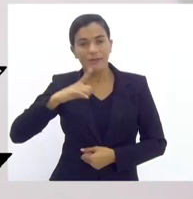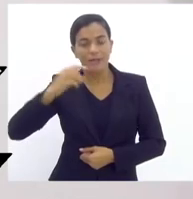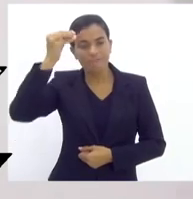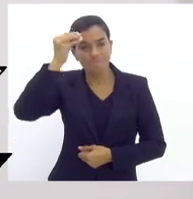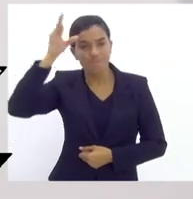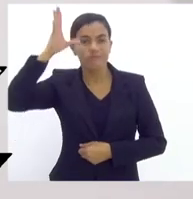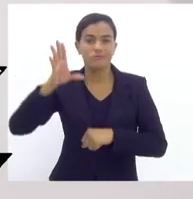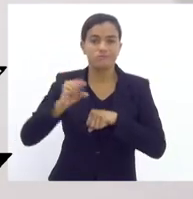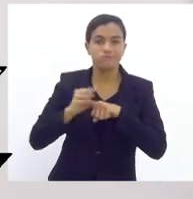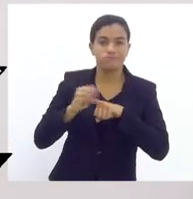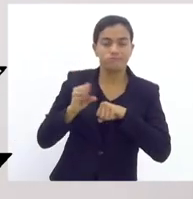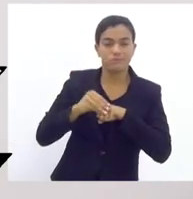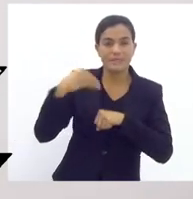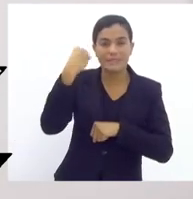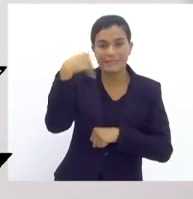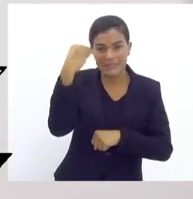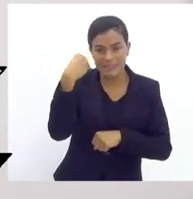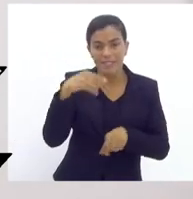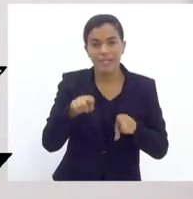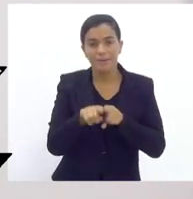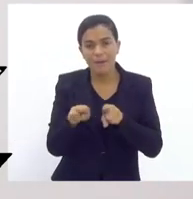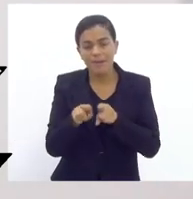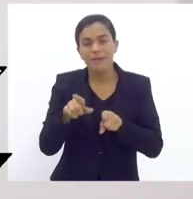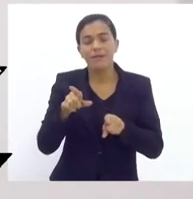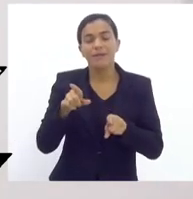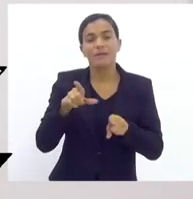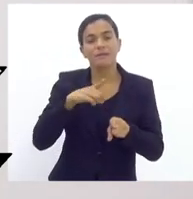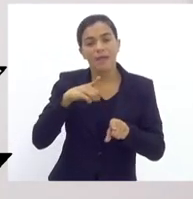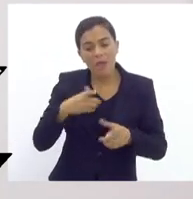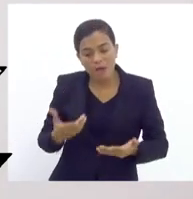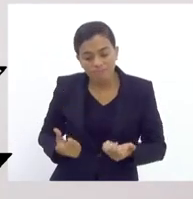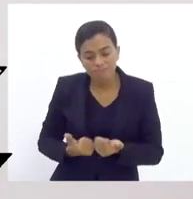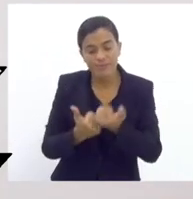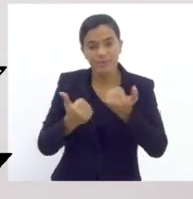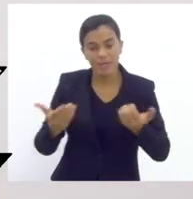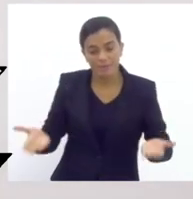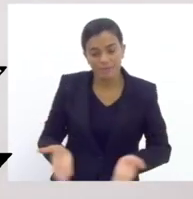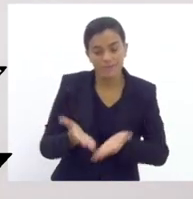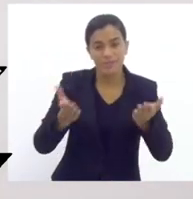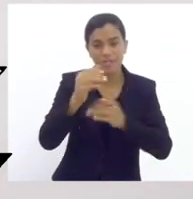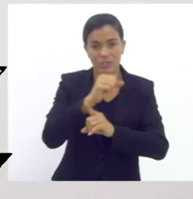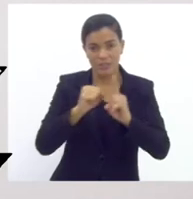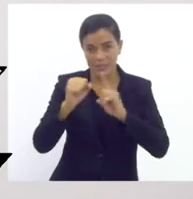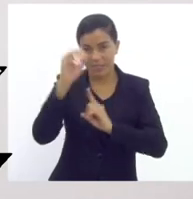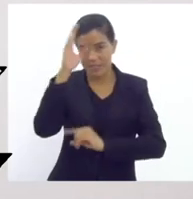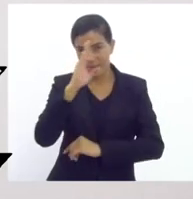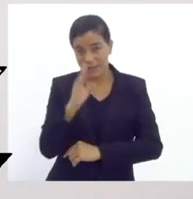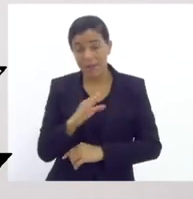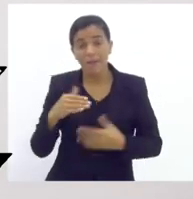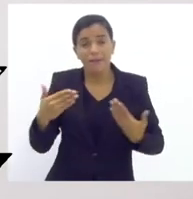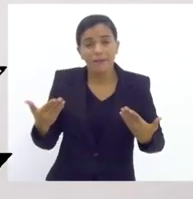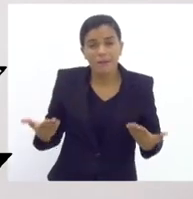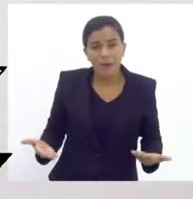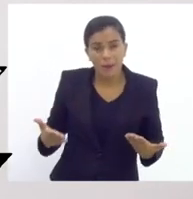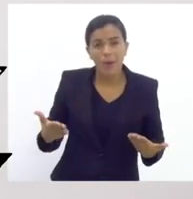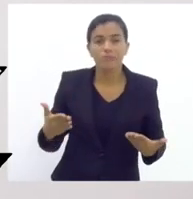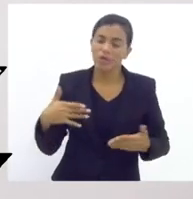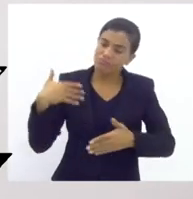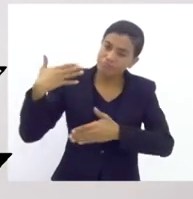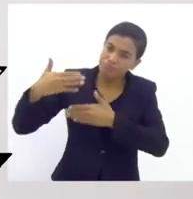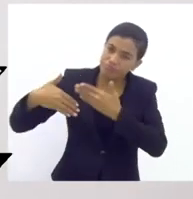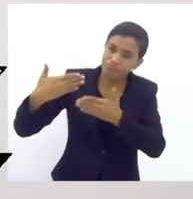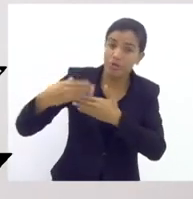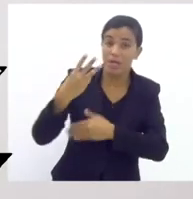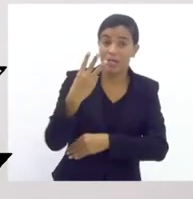tem experiência de trabalho que temos muito a contribuir na nossa cidade brasileira então passar dos